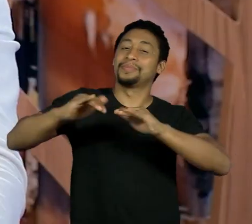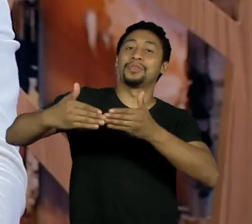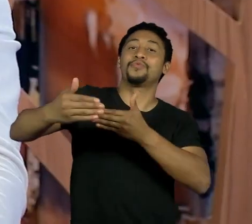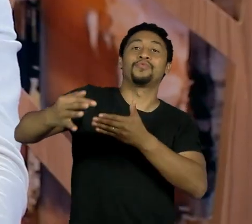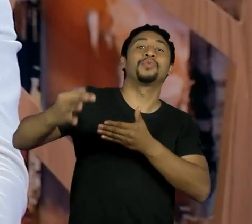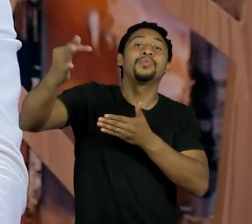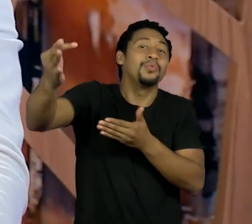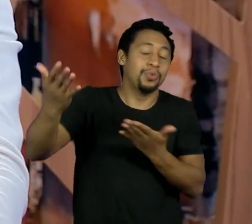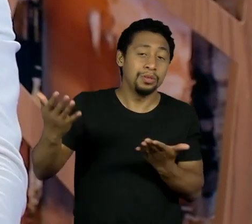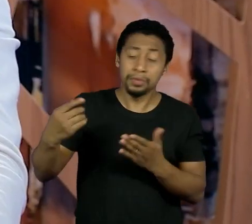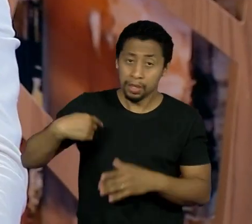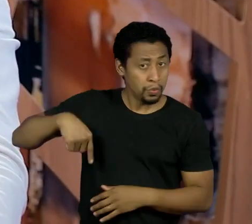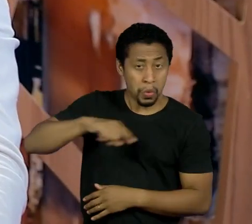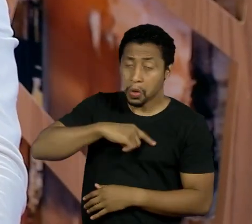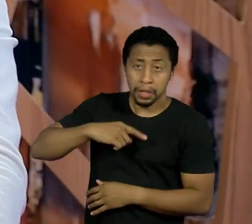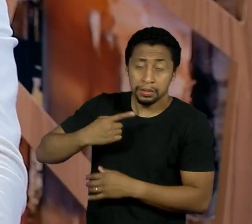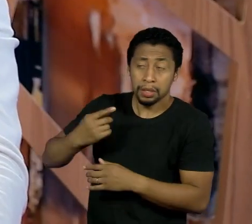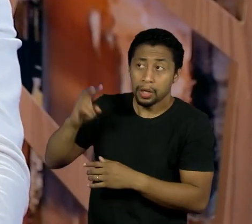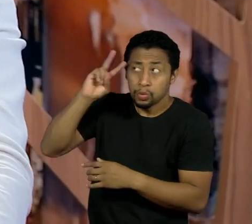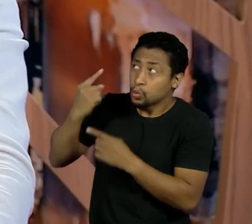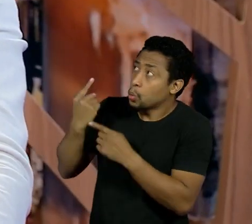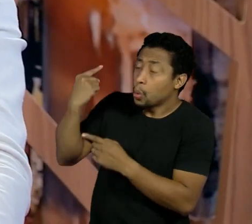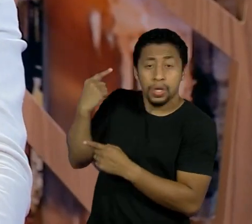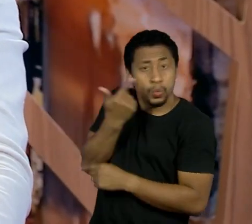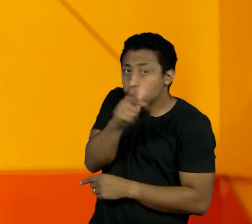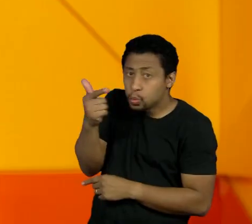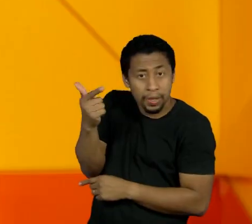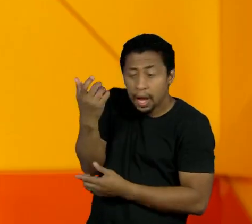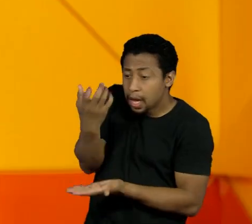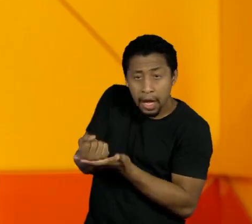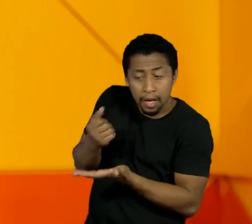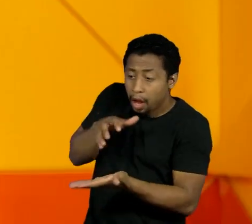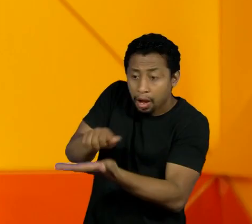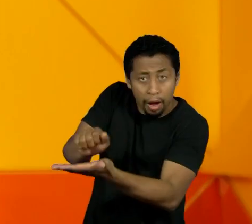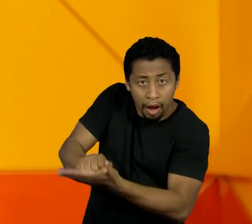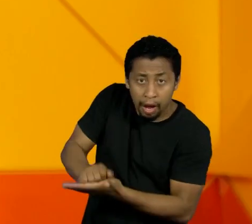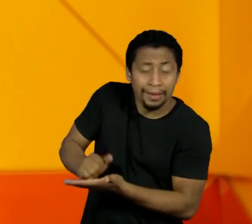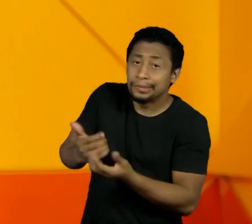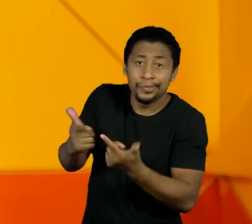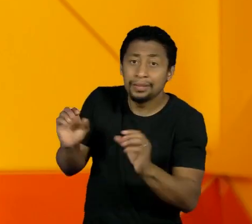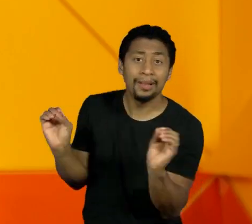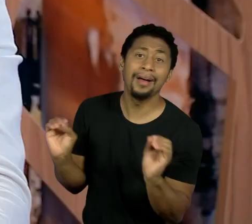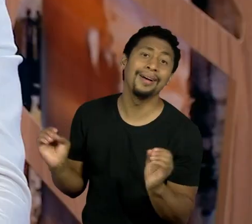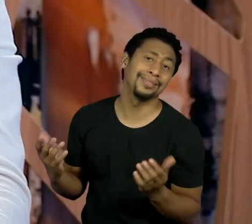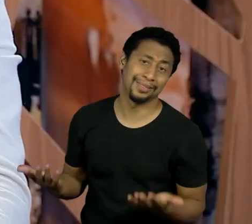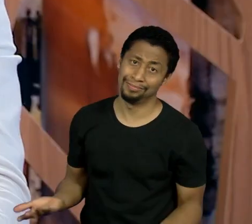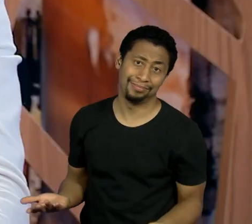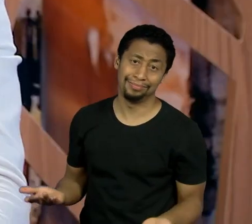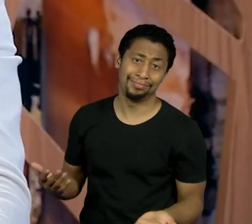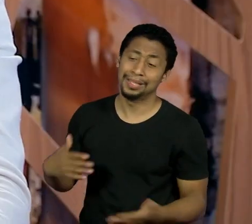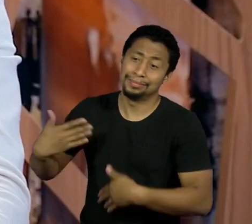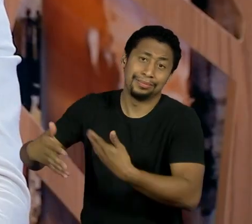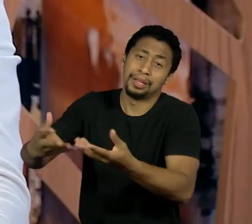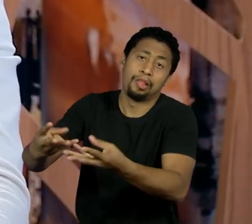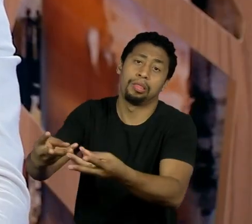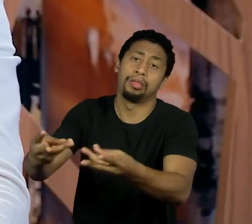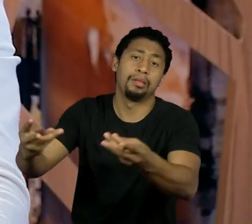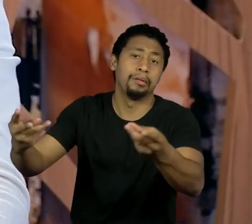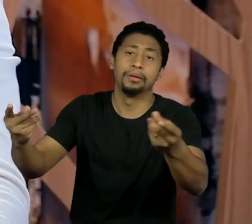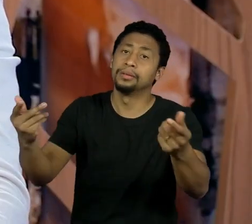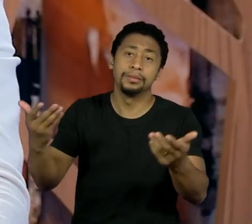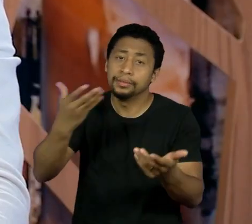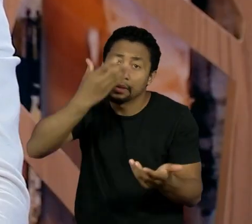nosso bisavô já começa a ficar um pouco complicado e depois já se perdeu. O trabalho análogo à escravidão, ele se